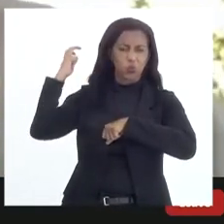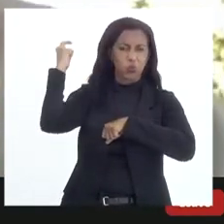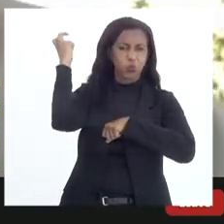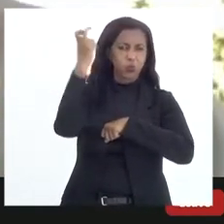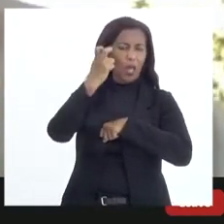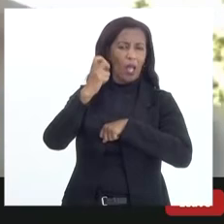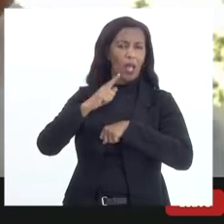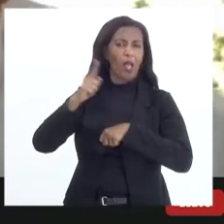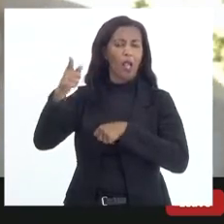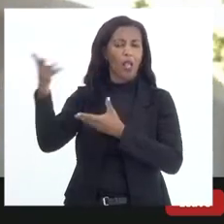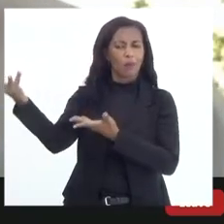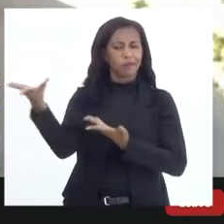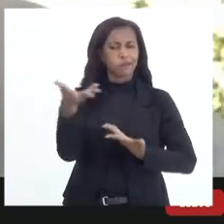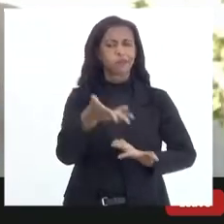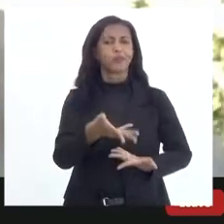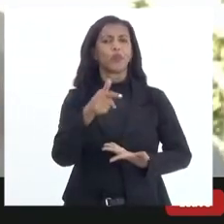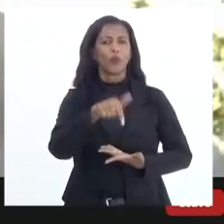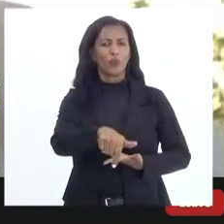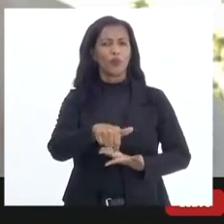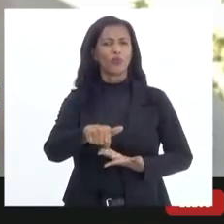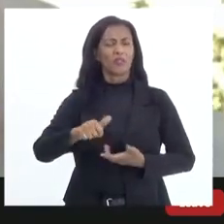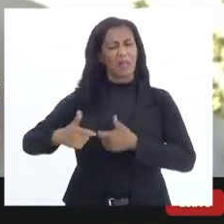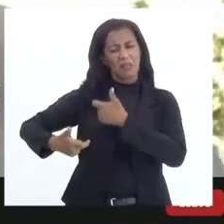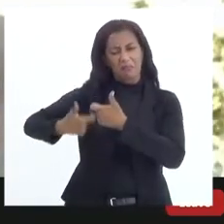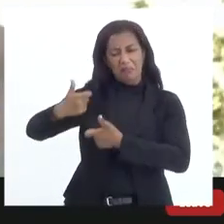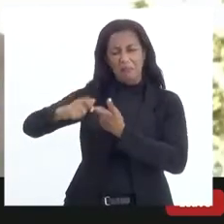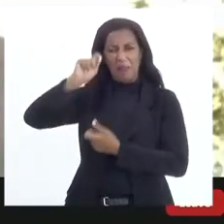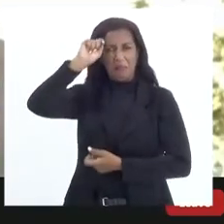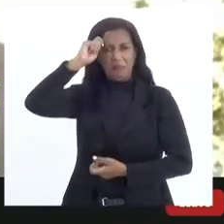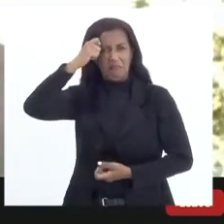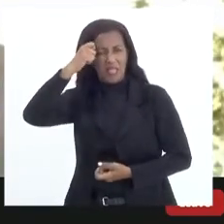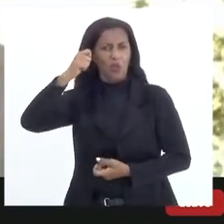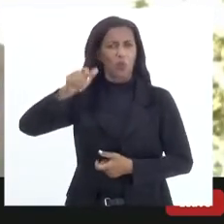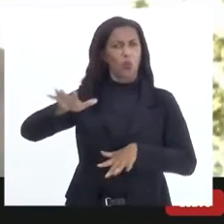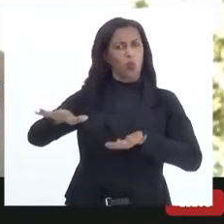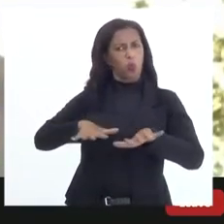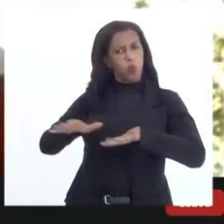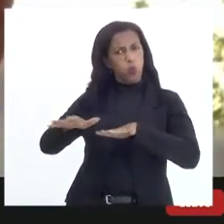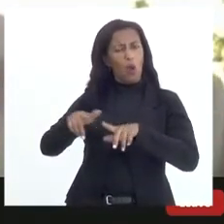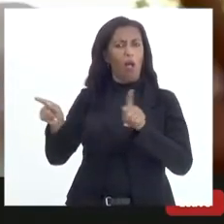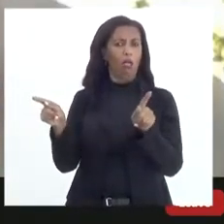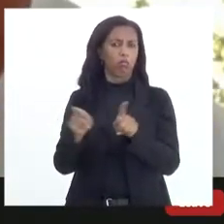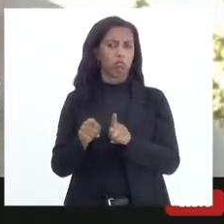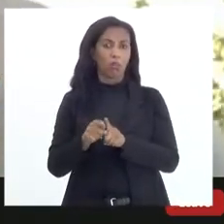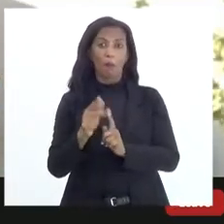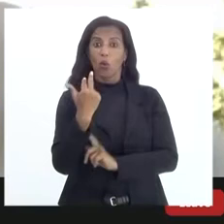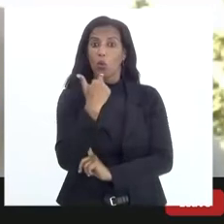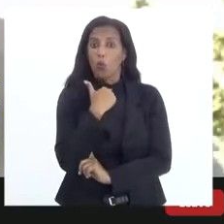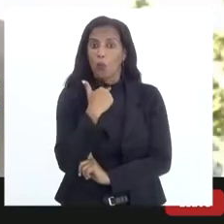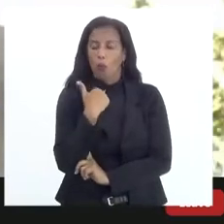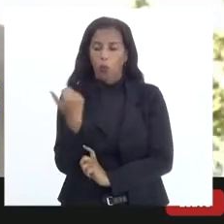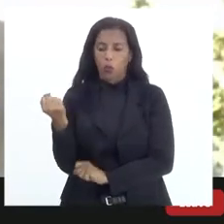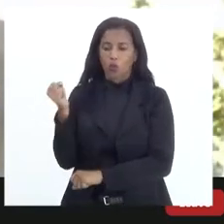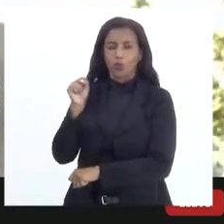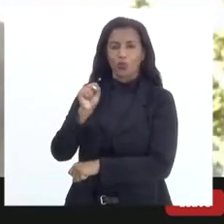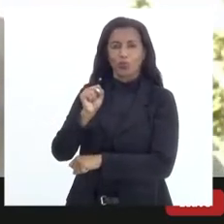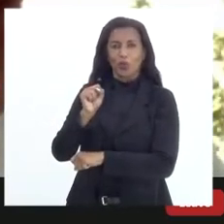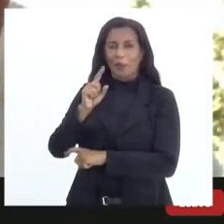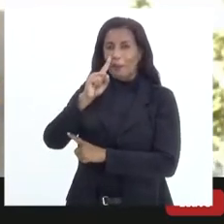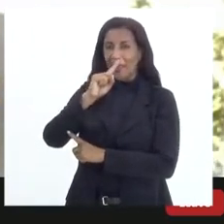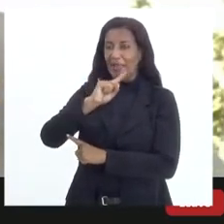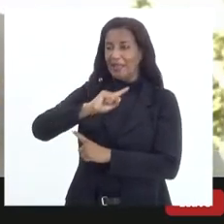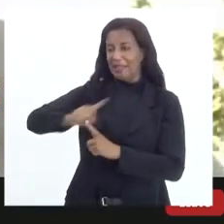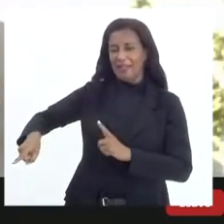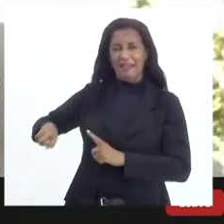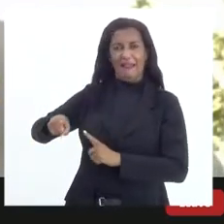do representativa da luta negra, do movimento negro, em que você não pode deixar de ligar as religiões africanas,